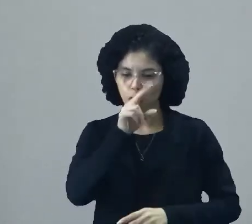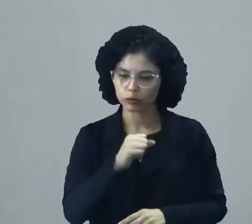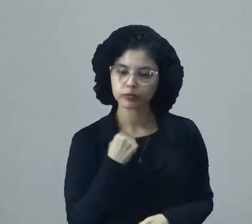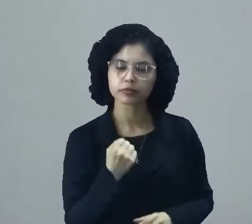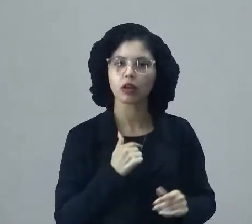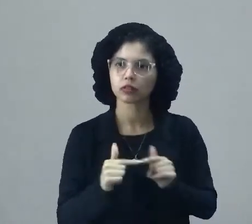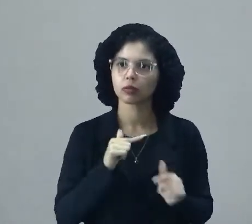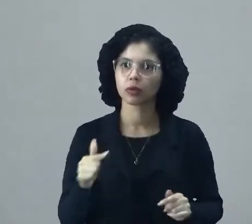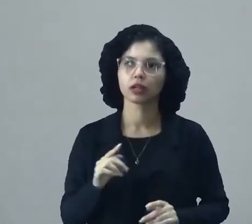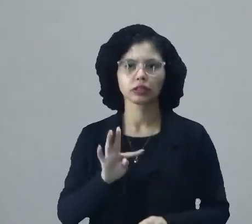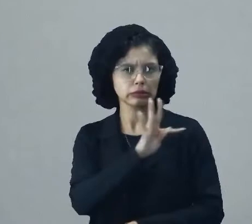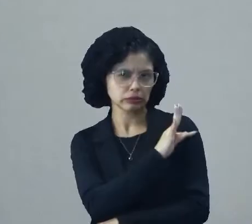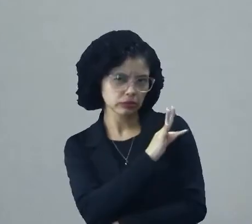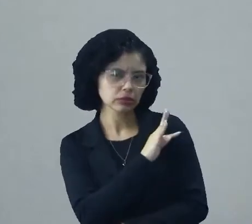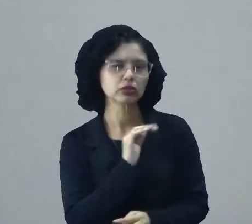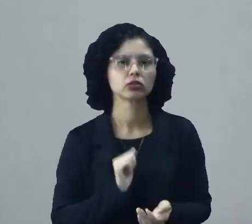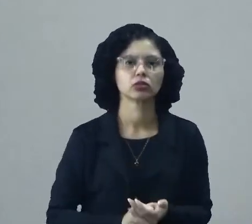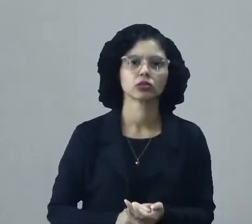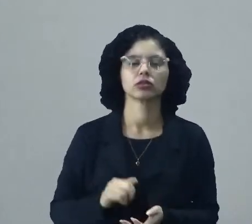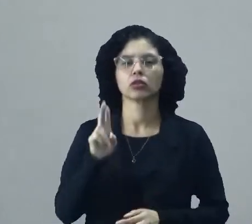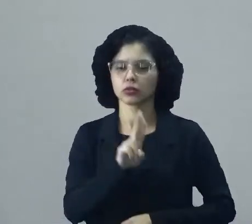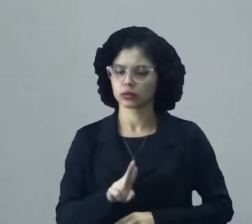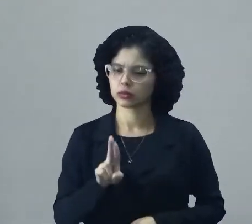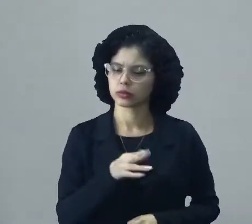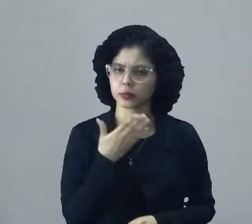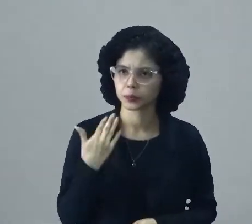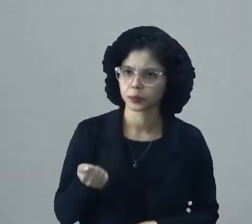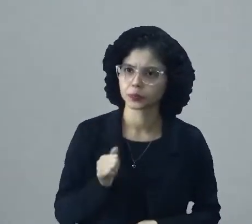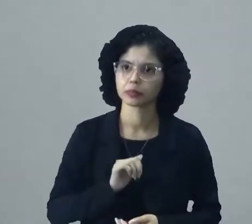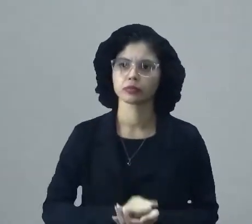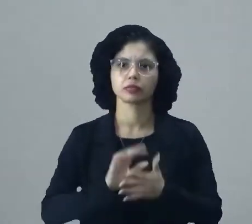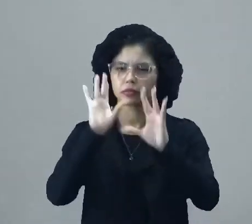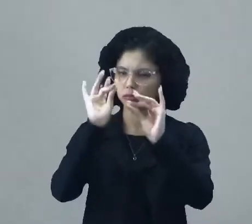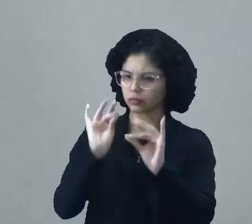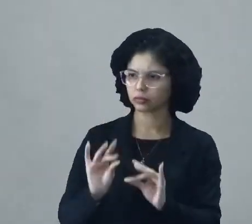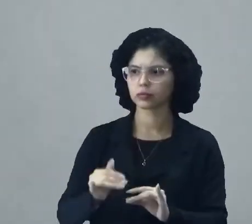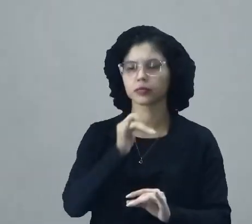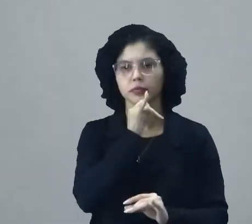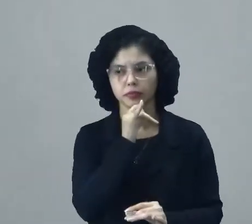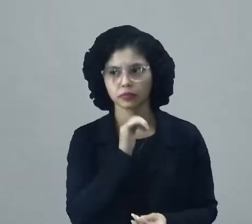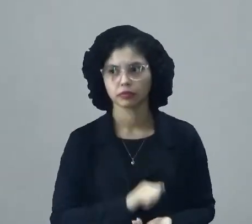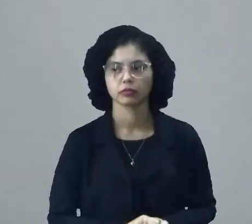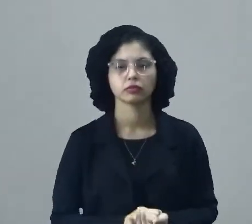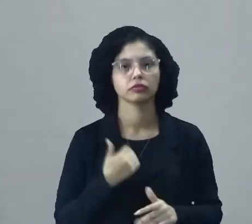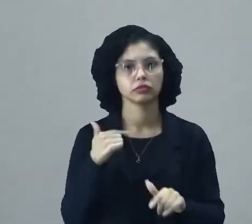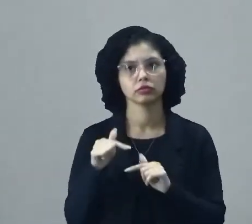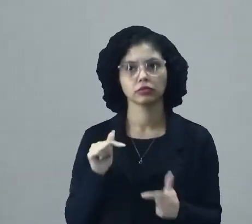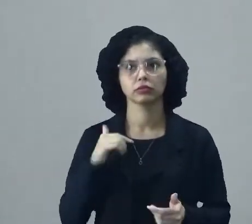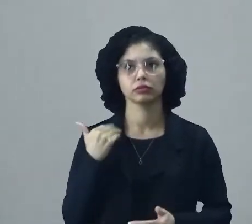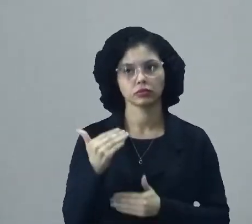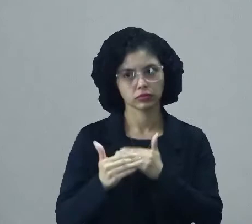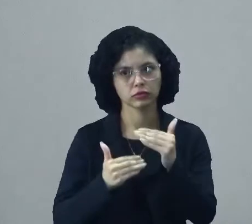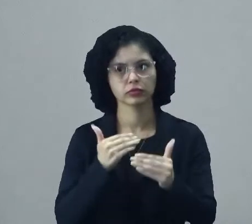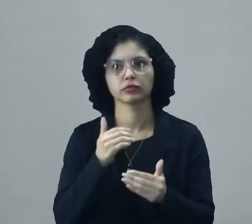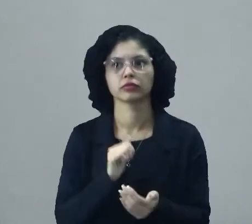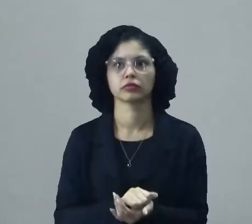trabalho ele é um pouco mais técnico, um pouco mais performático, tranquilo? Esses são exemplos, tudo que a gente vai trabalhando no